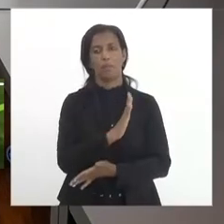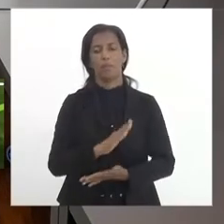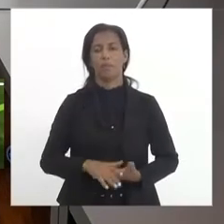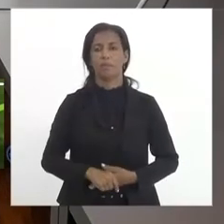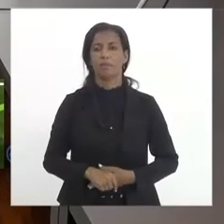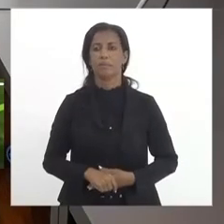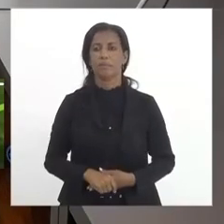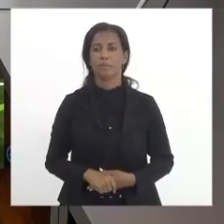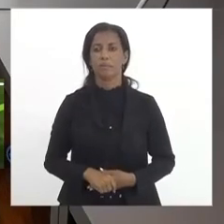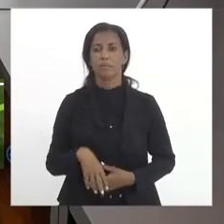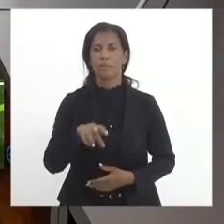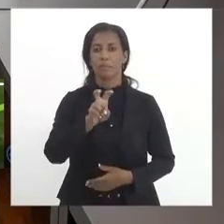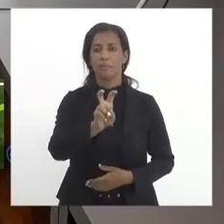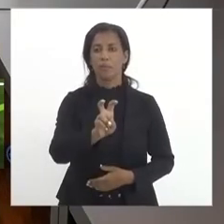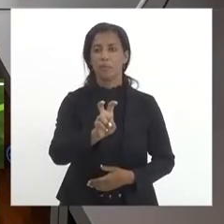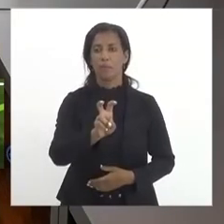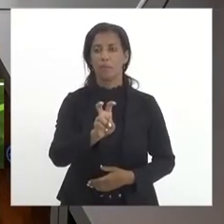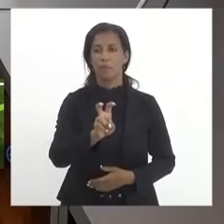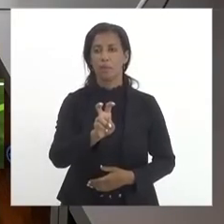correto.